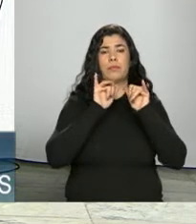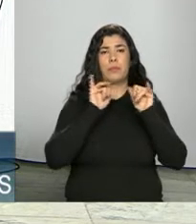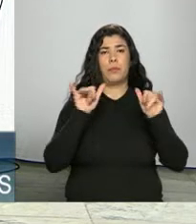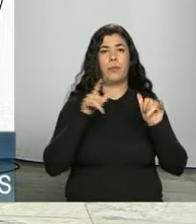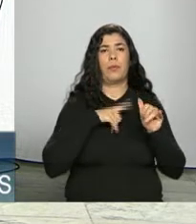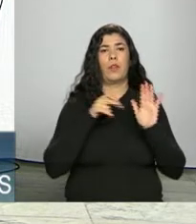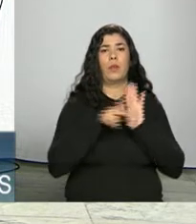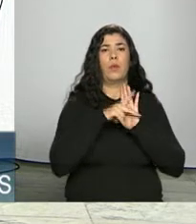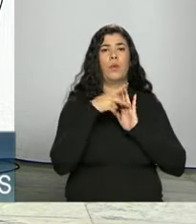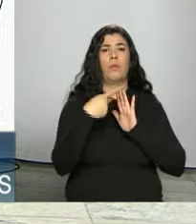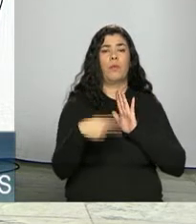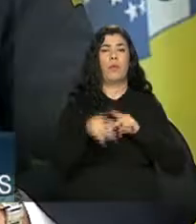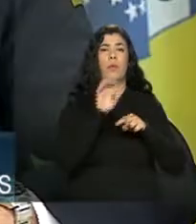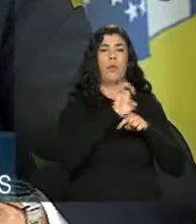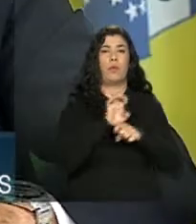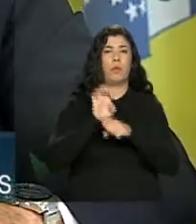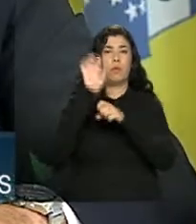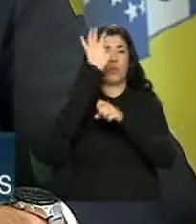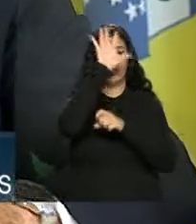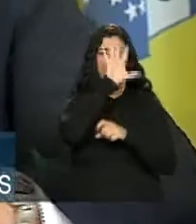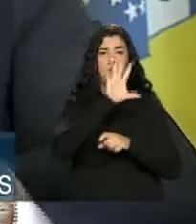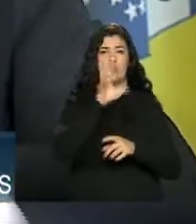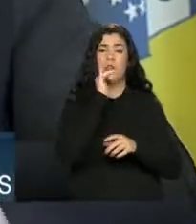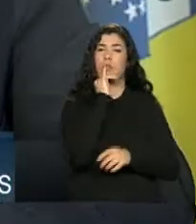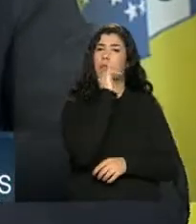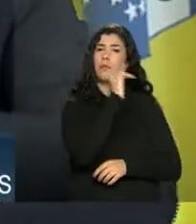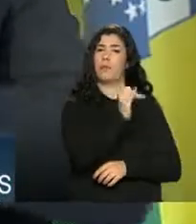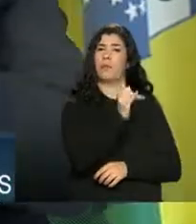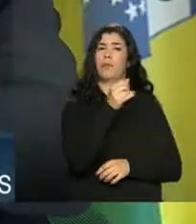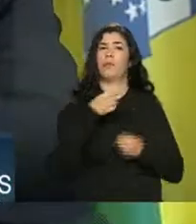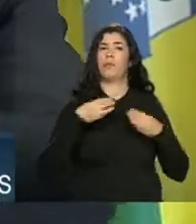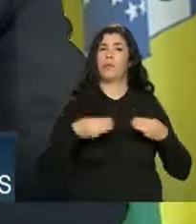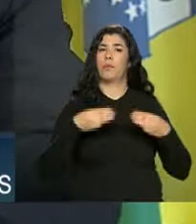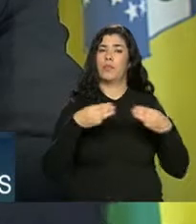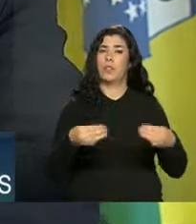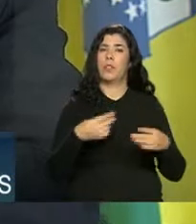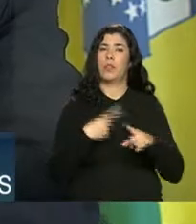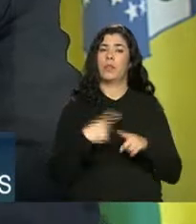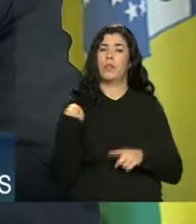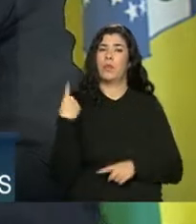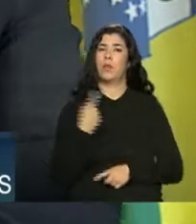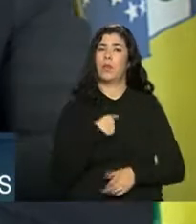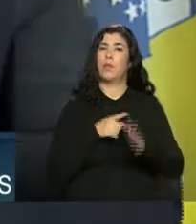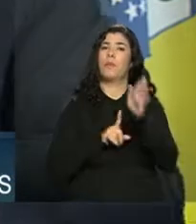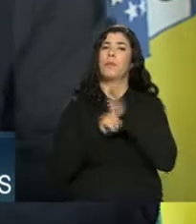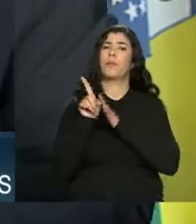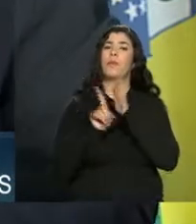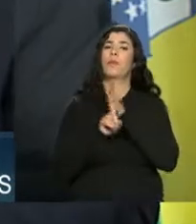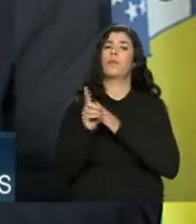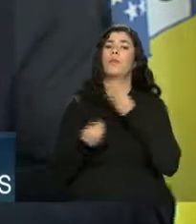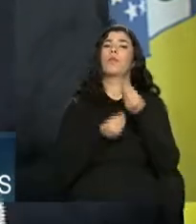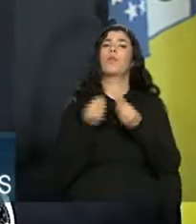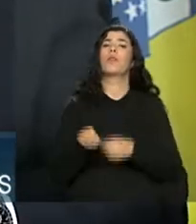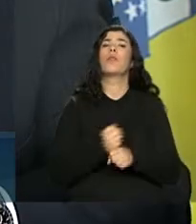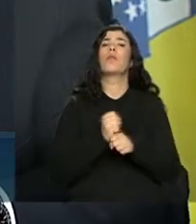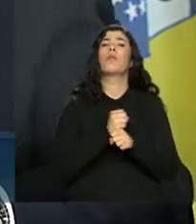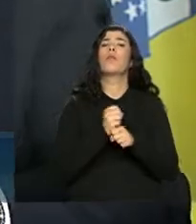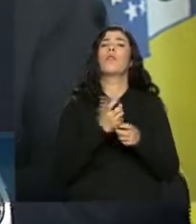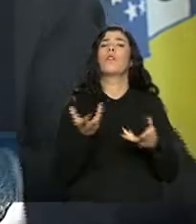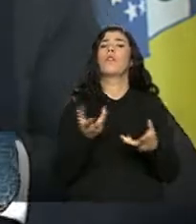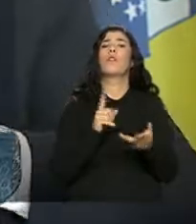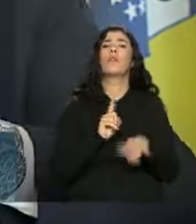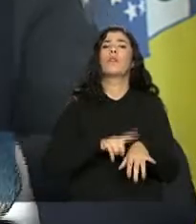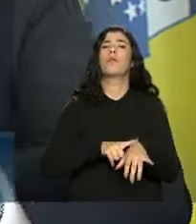pelos próprios estados a partir de um momento que nós os provocamos o tempo que as